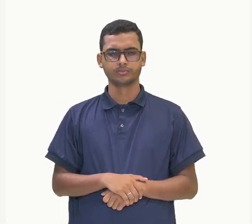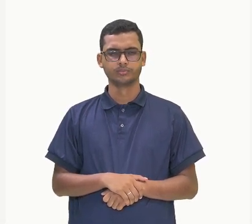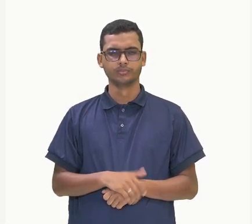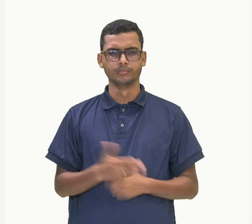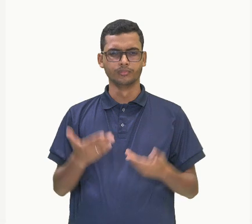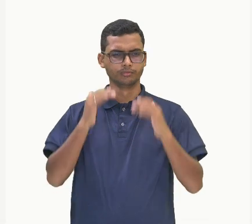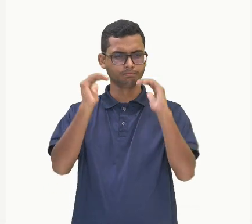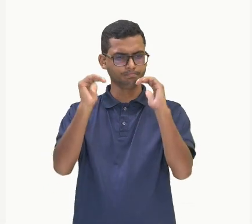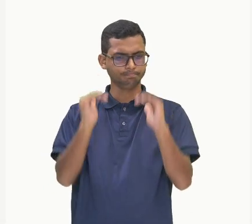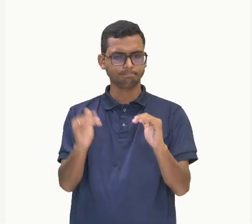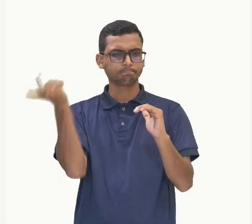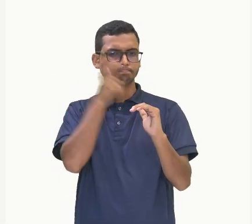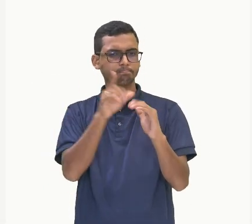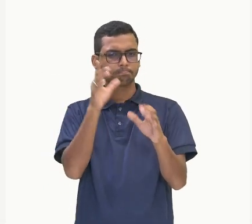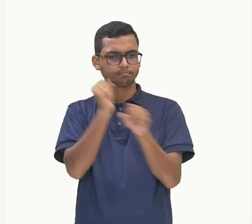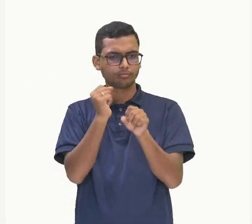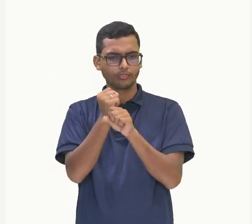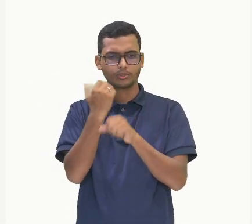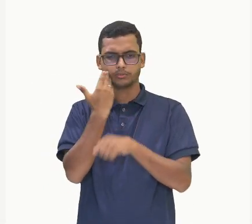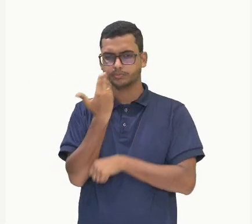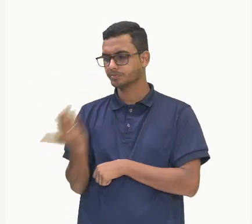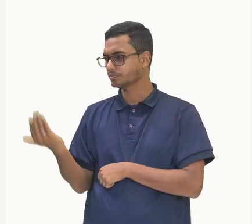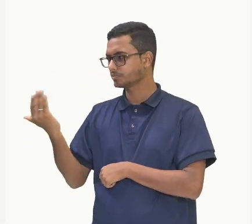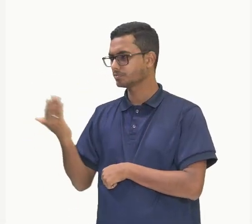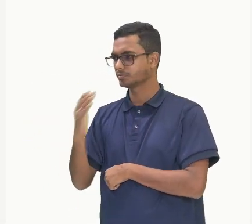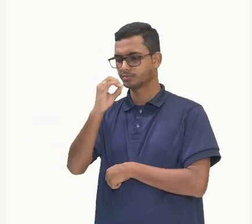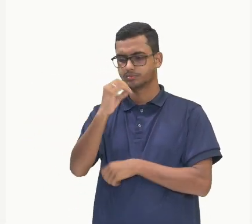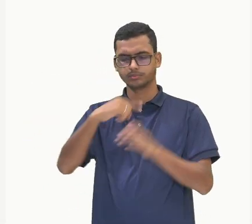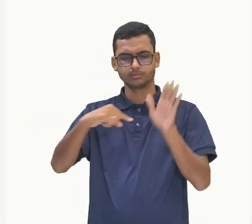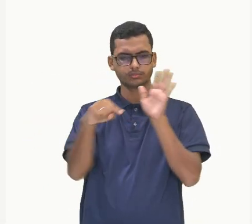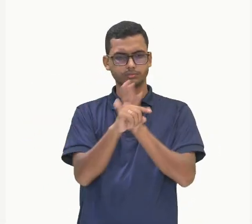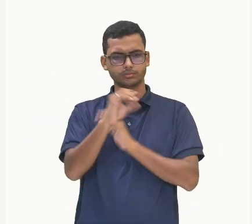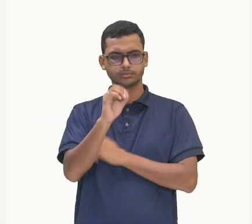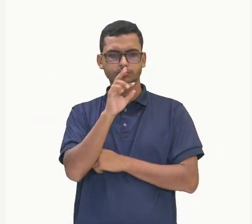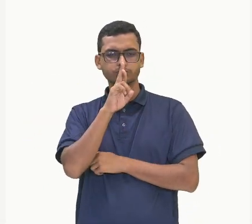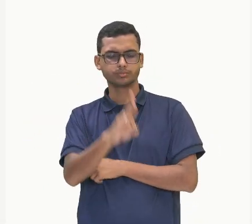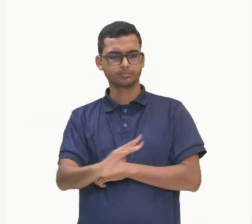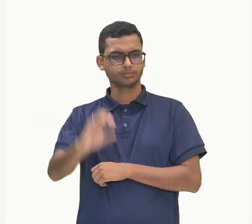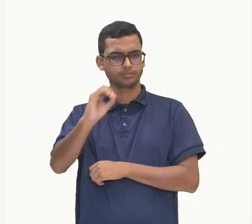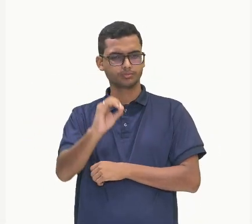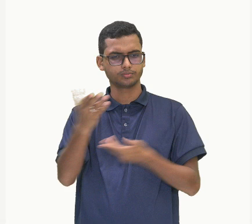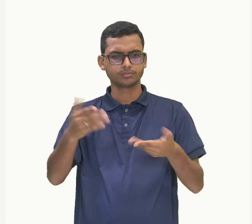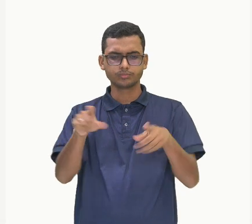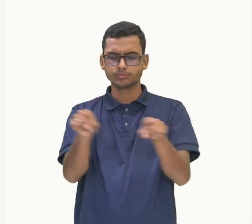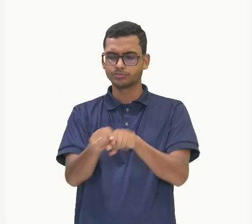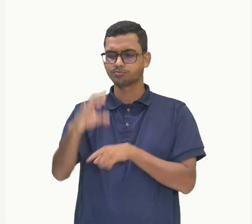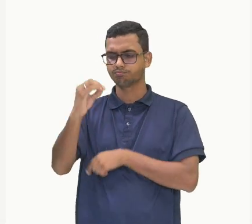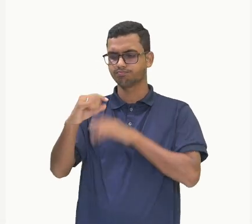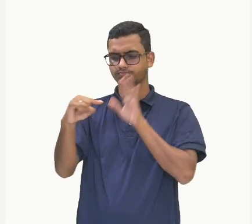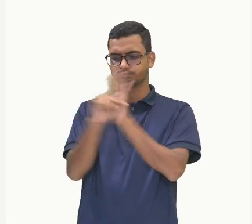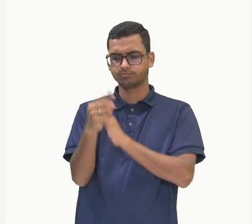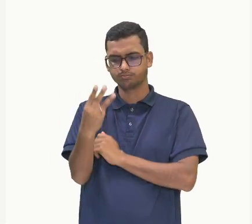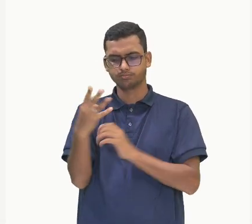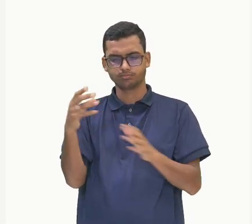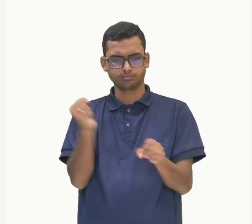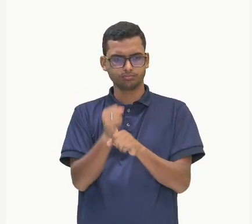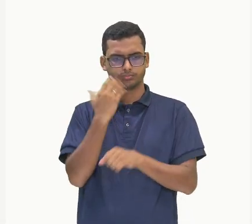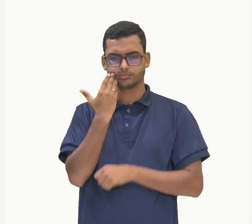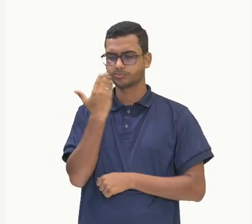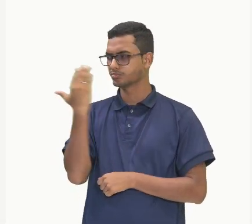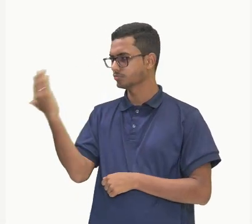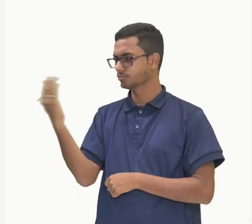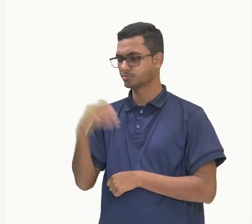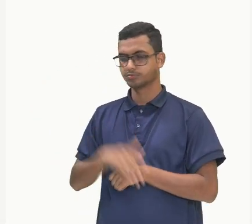casa a casa, ó. 0 menos 0, 0. 0 menos 3, não pode. Então, o que eu faço? Eu